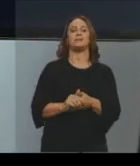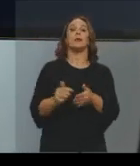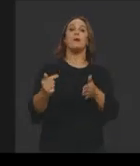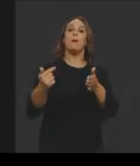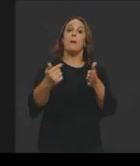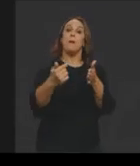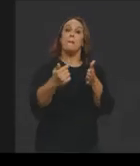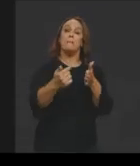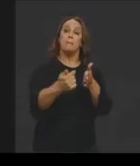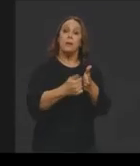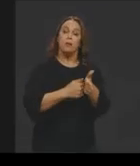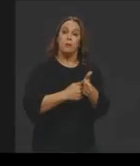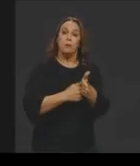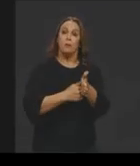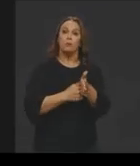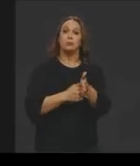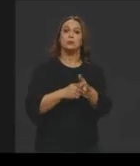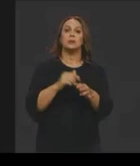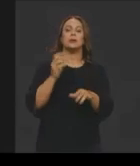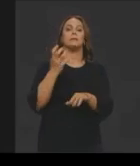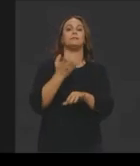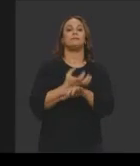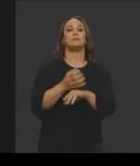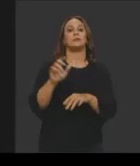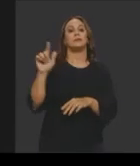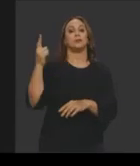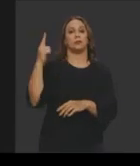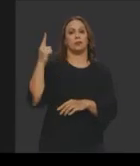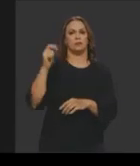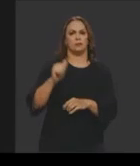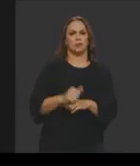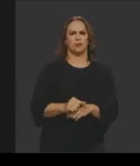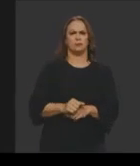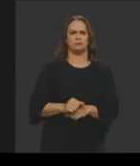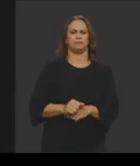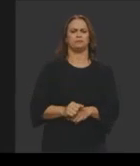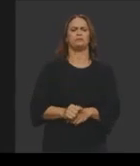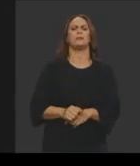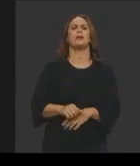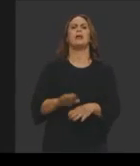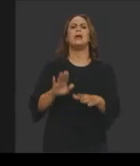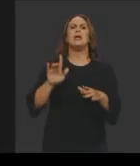senhor pode explicar melhor xenofobia?